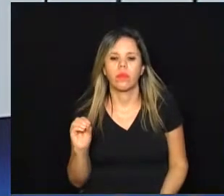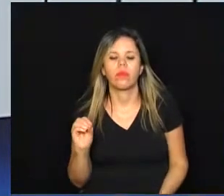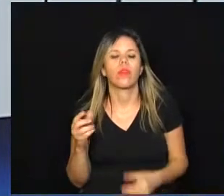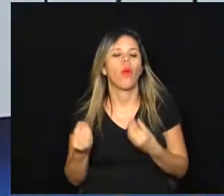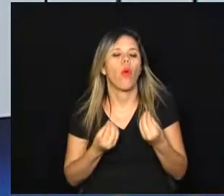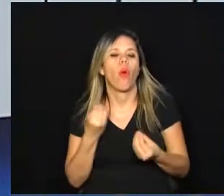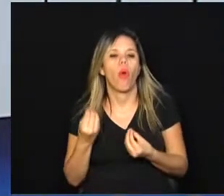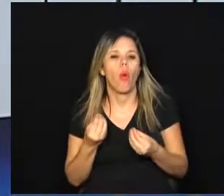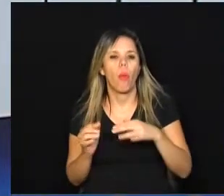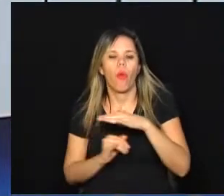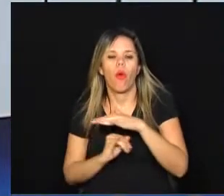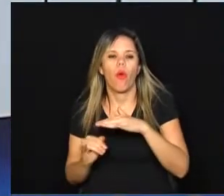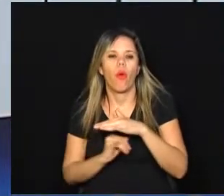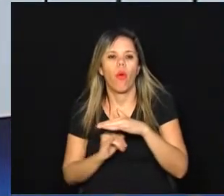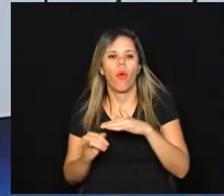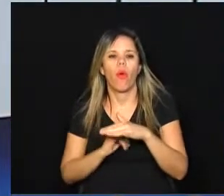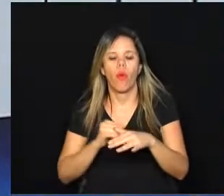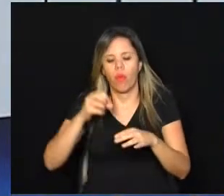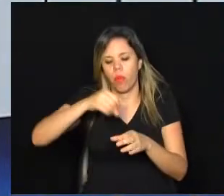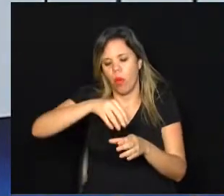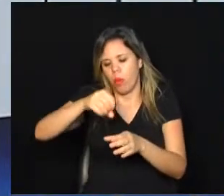com reflorestamento,